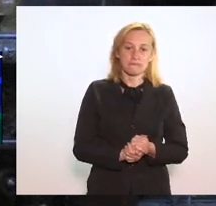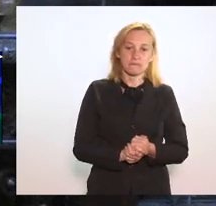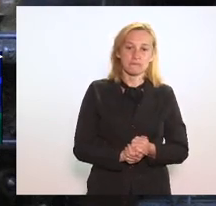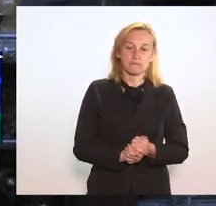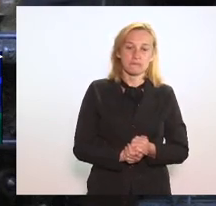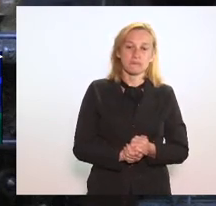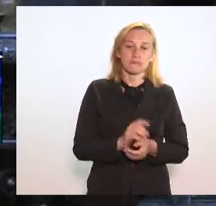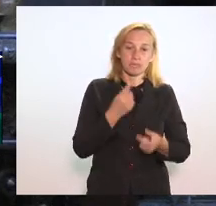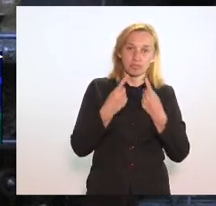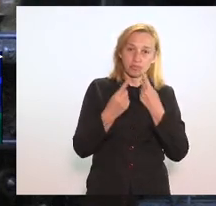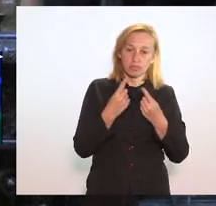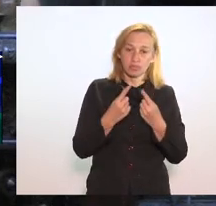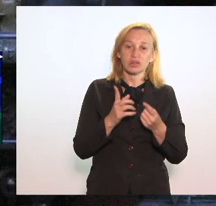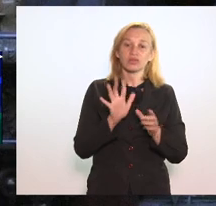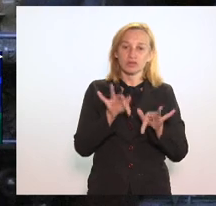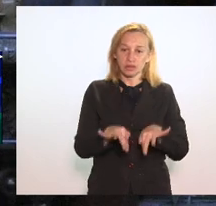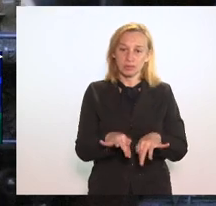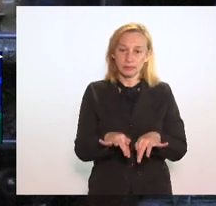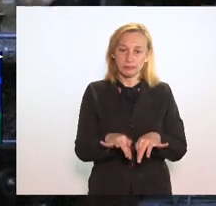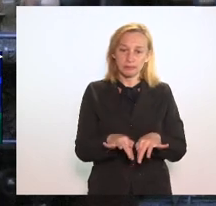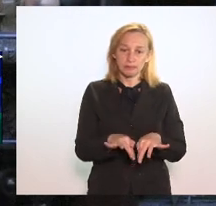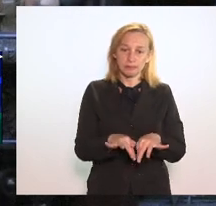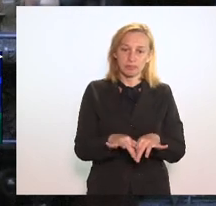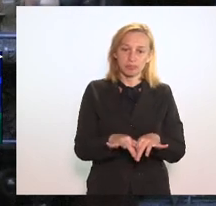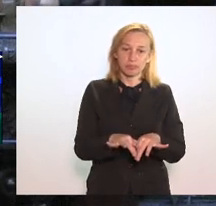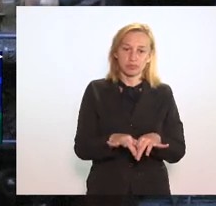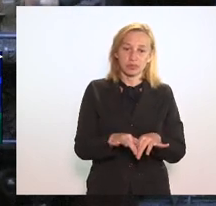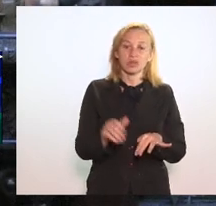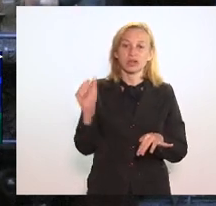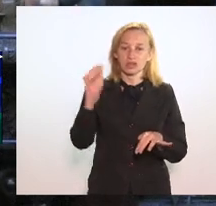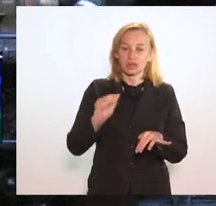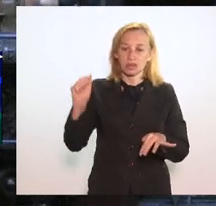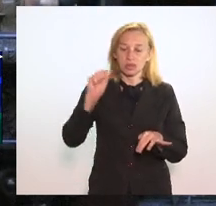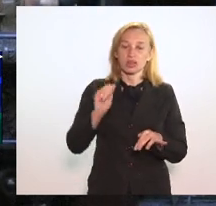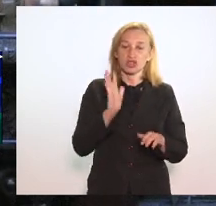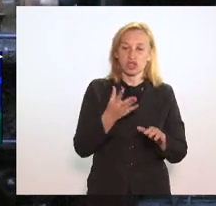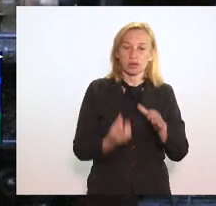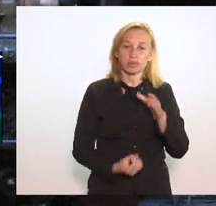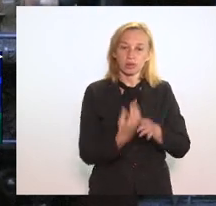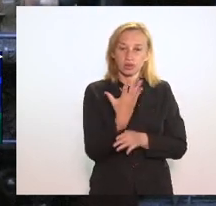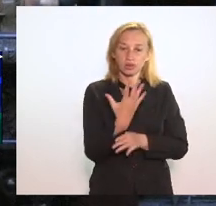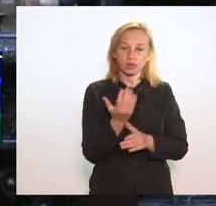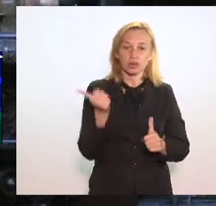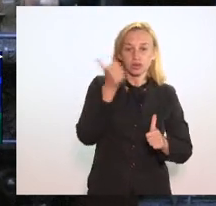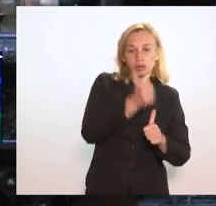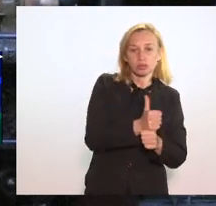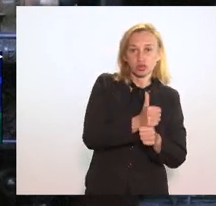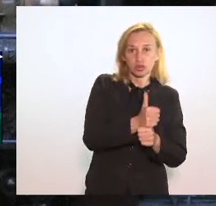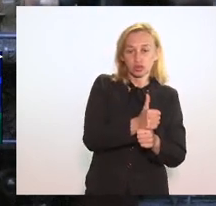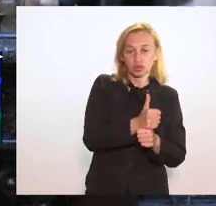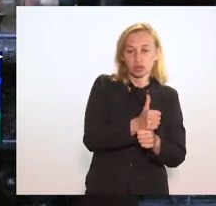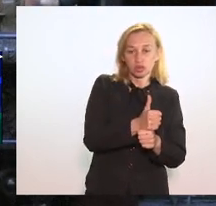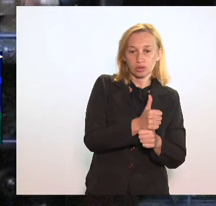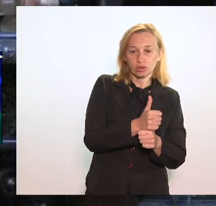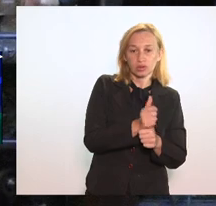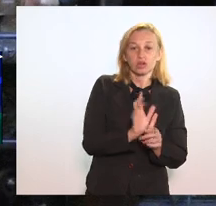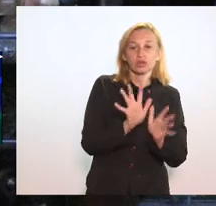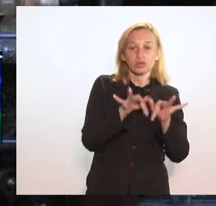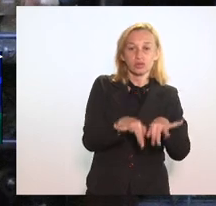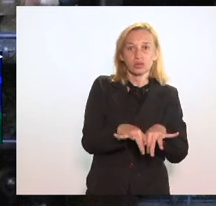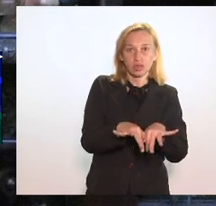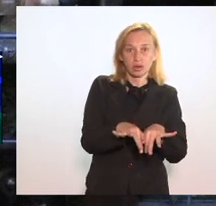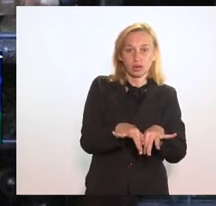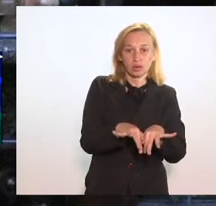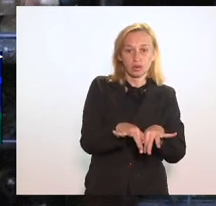colher os pareceres discutir ao final que as assessorias da pudesse está produzindo o substitutivo aquele ao final